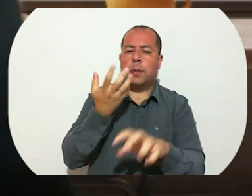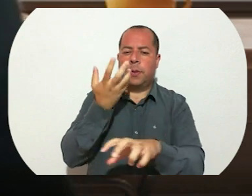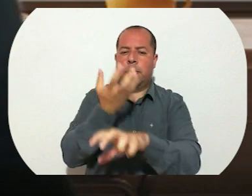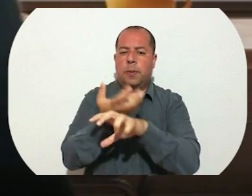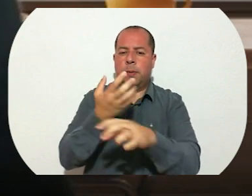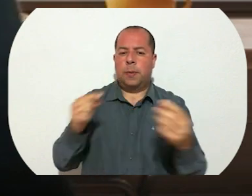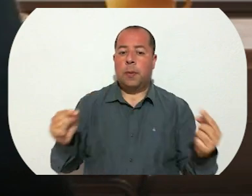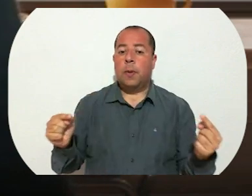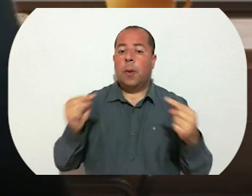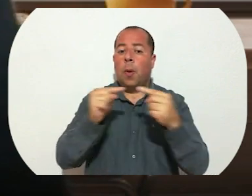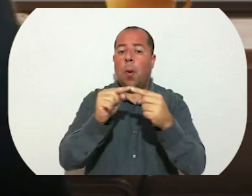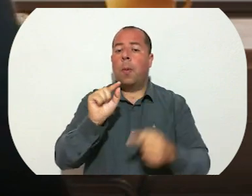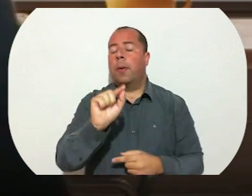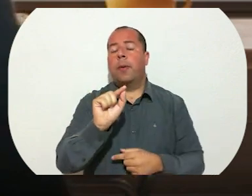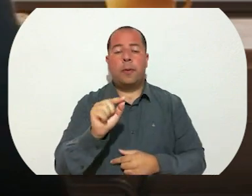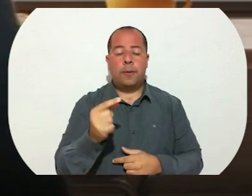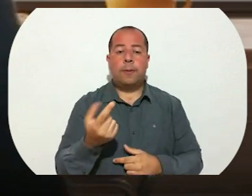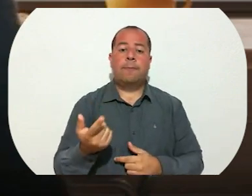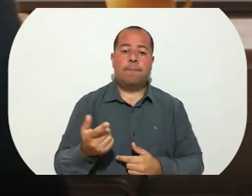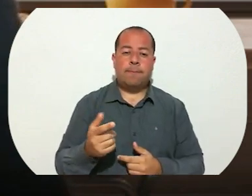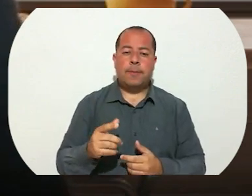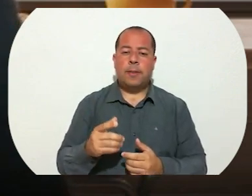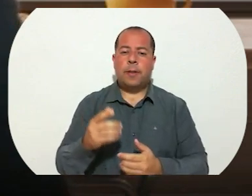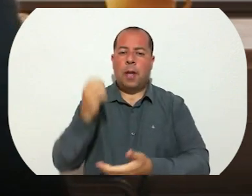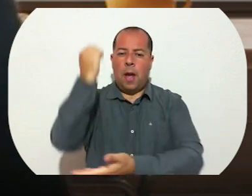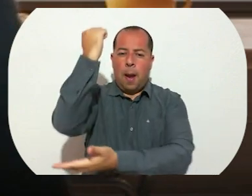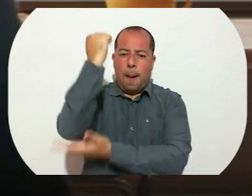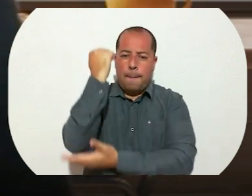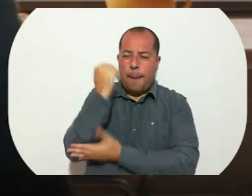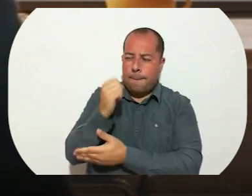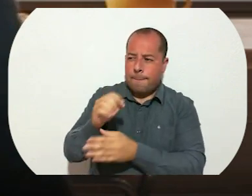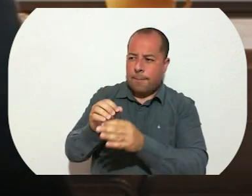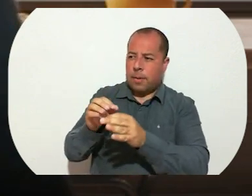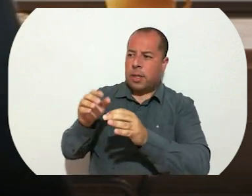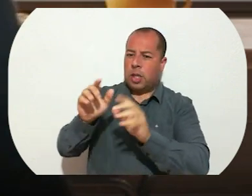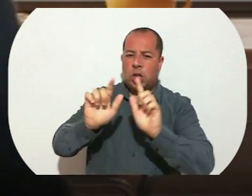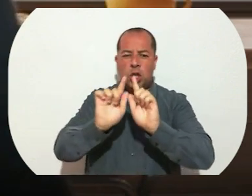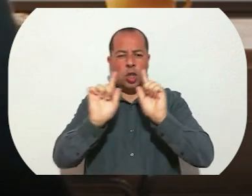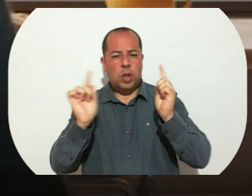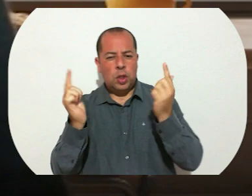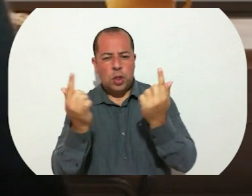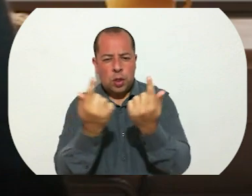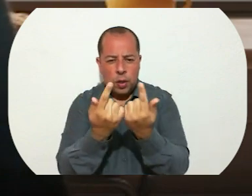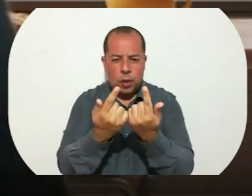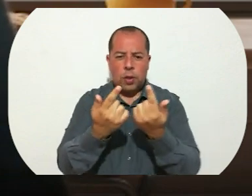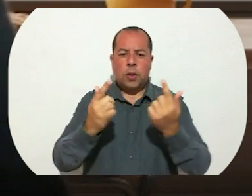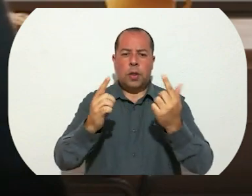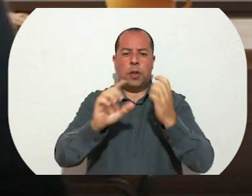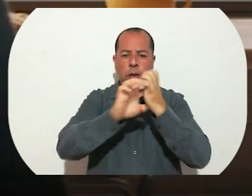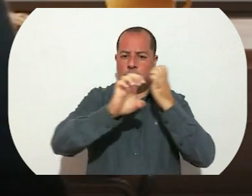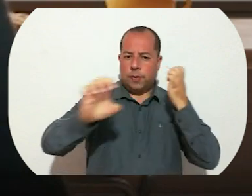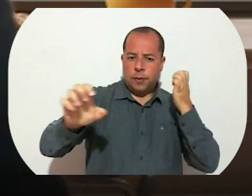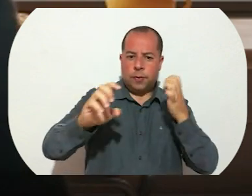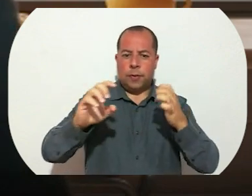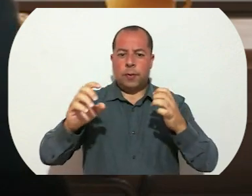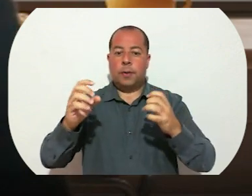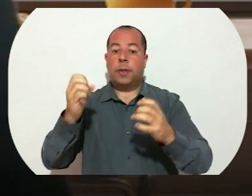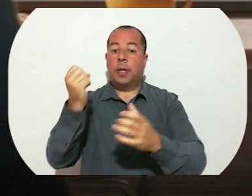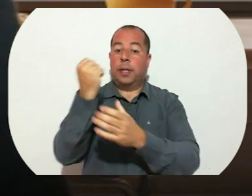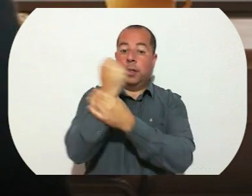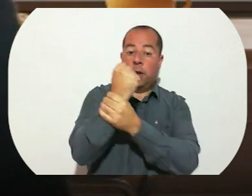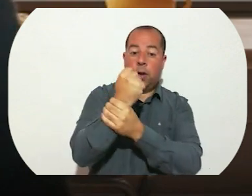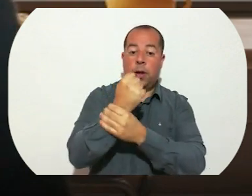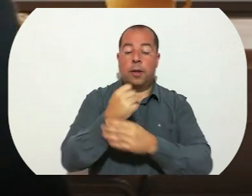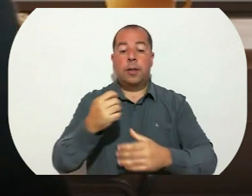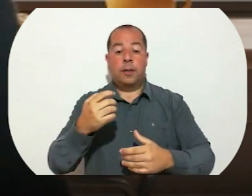Exemplos de disciplinas que se enquadram nesse núcleo são estabilidade das estruturas, geologia de engenharia e